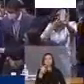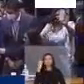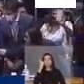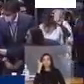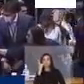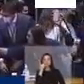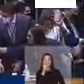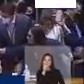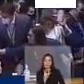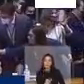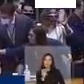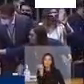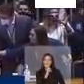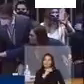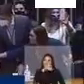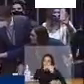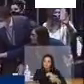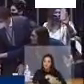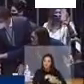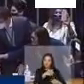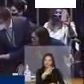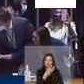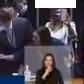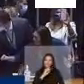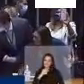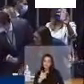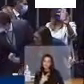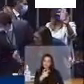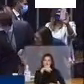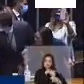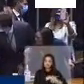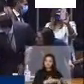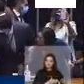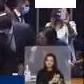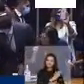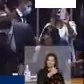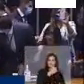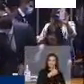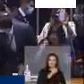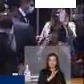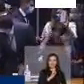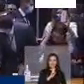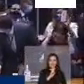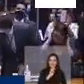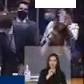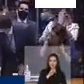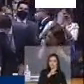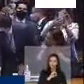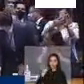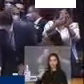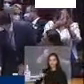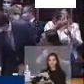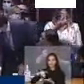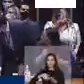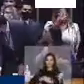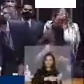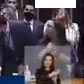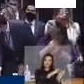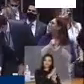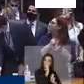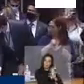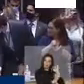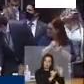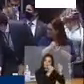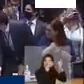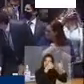portanto, 302 votos, eleito em primeiro turno presidente da Câmara. Ele recebe as orientações do secretário da mesa,